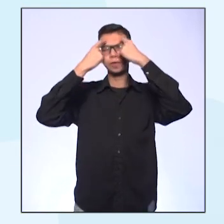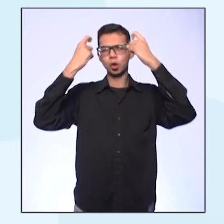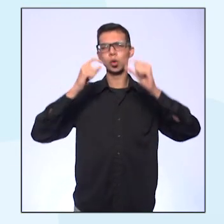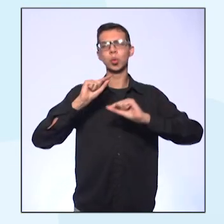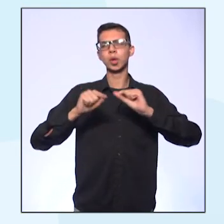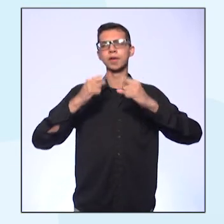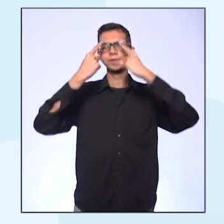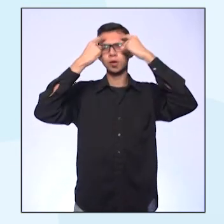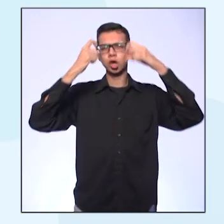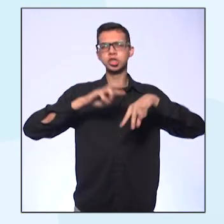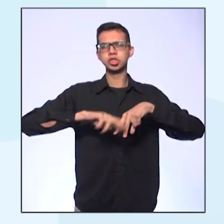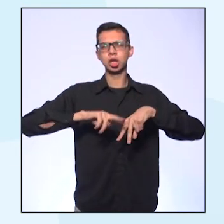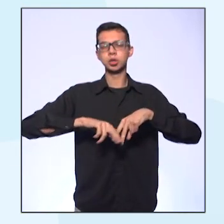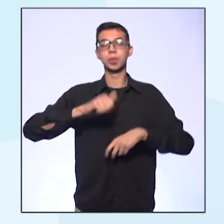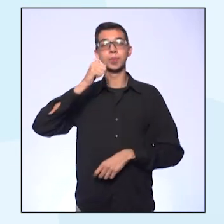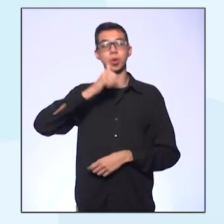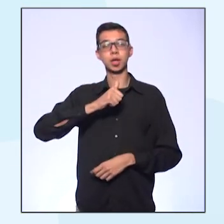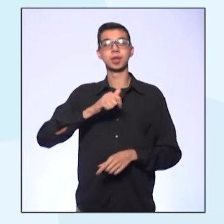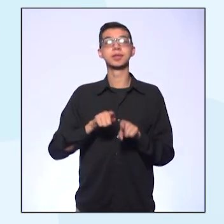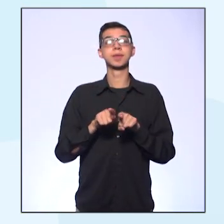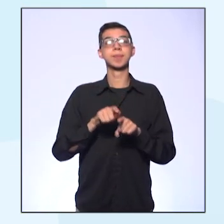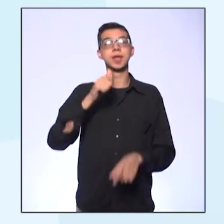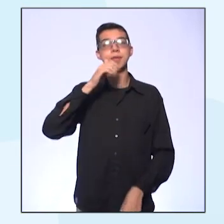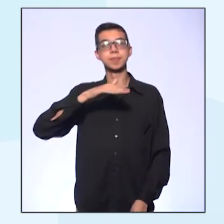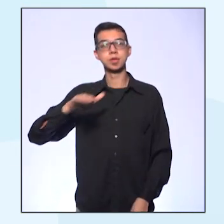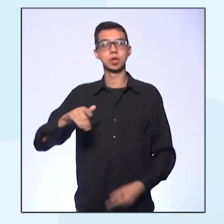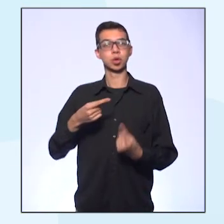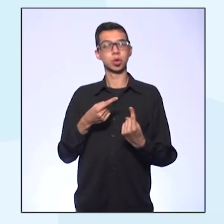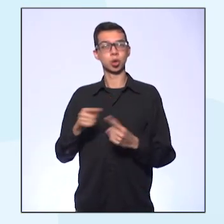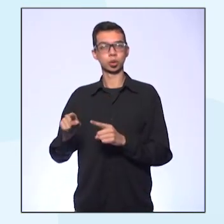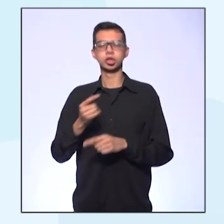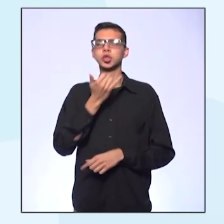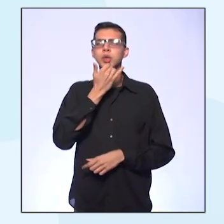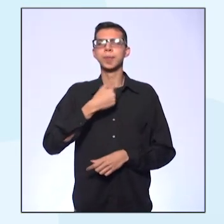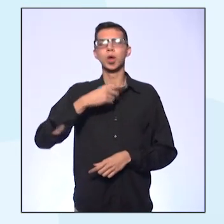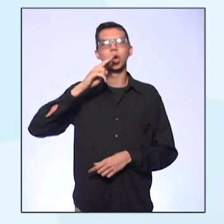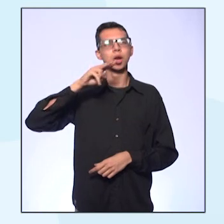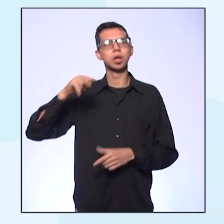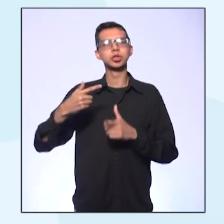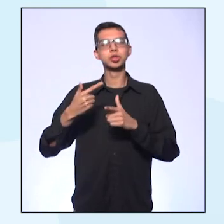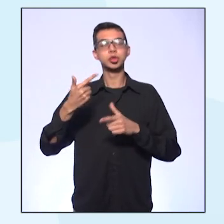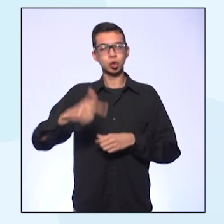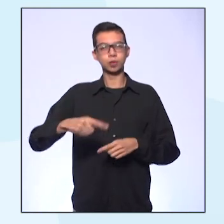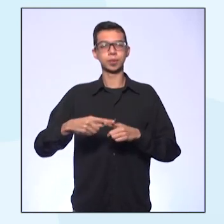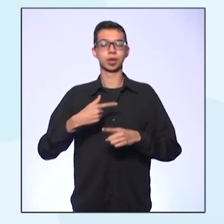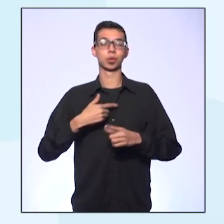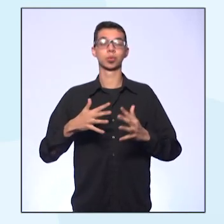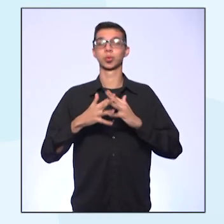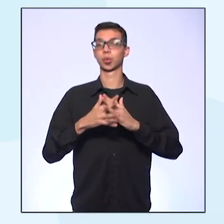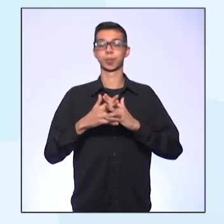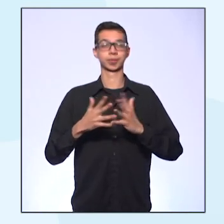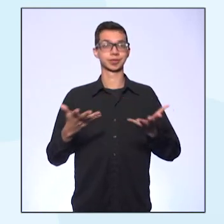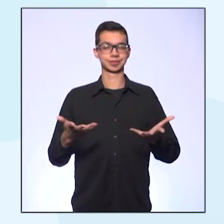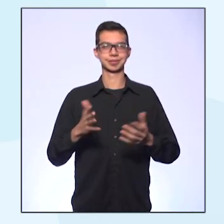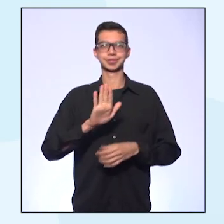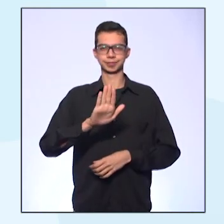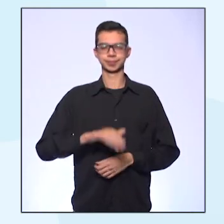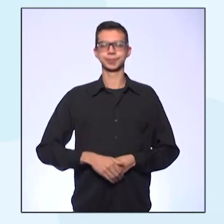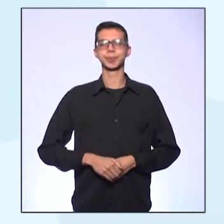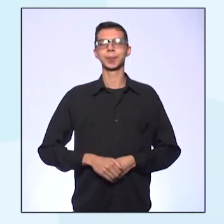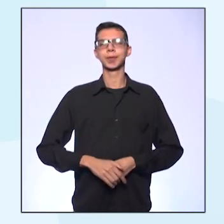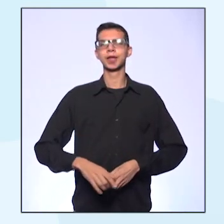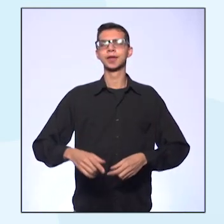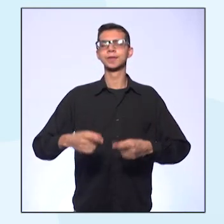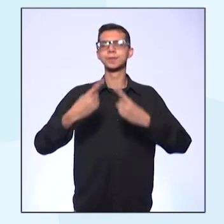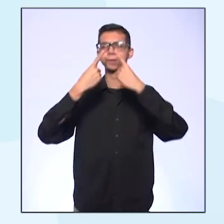meninas, especialmente os direitos produtivos. Desculpa, vou ler de novo, perdão, me atrapalhei. Vamos lá de novo. A violência de gênero é a